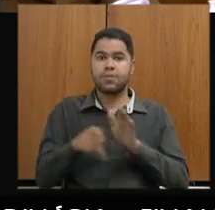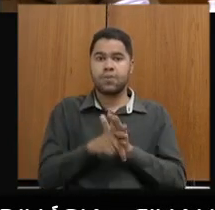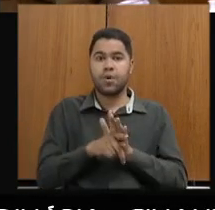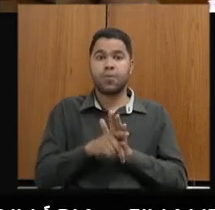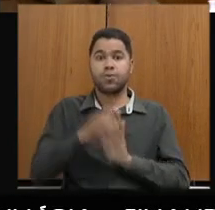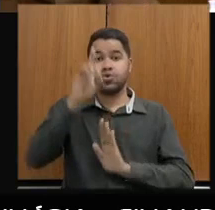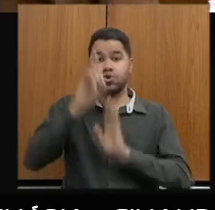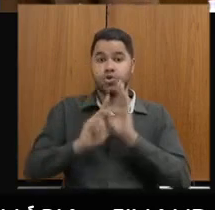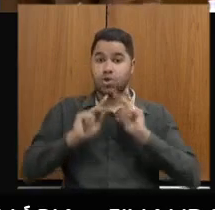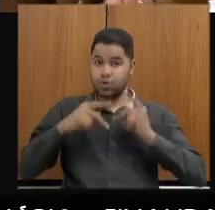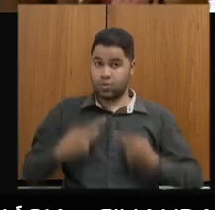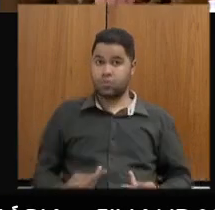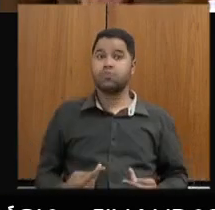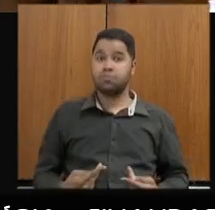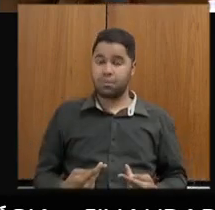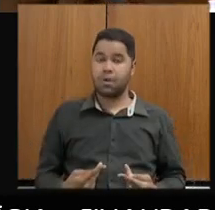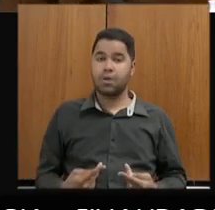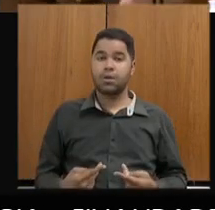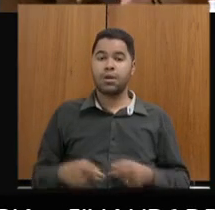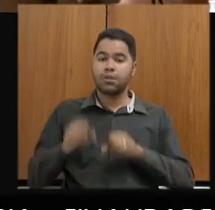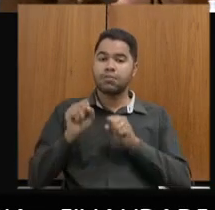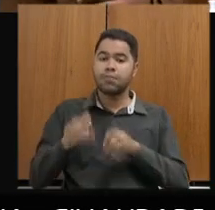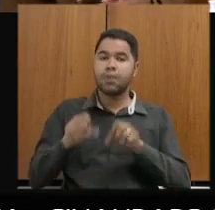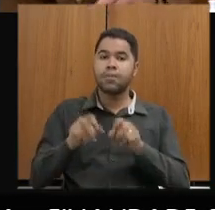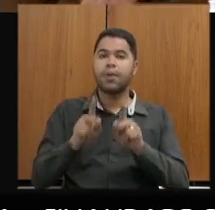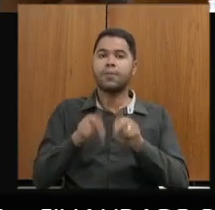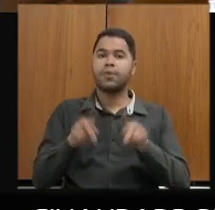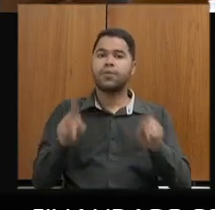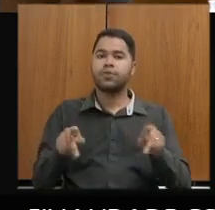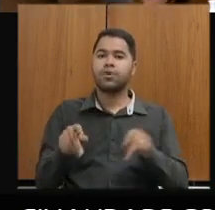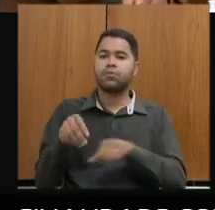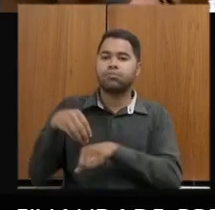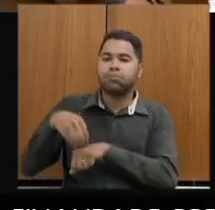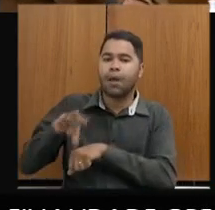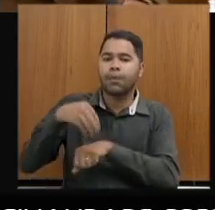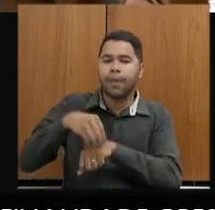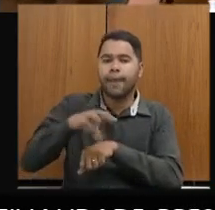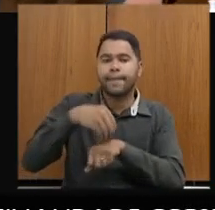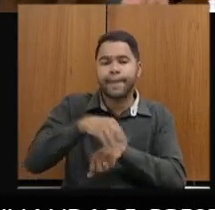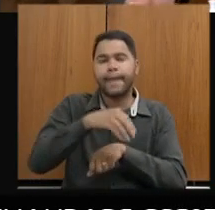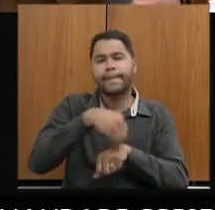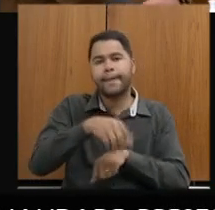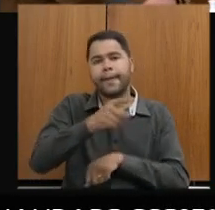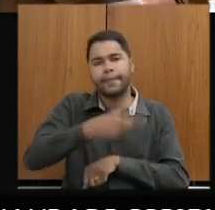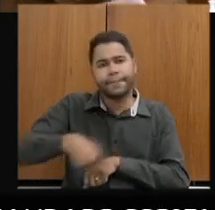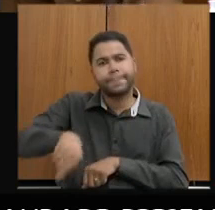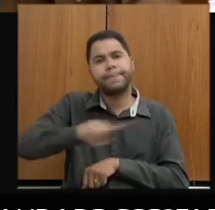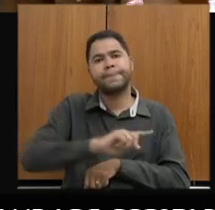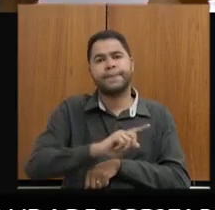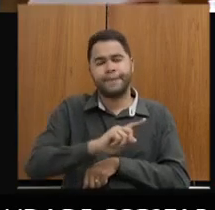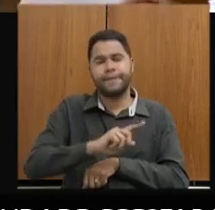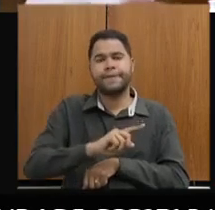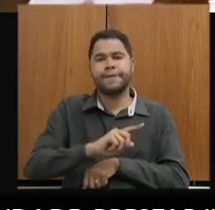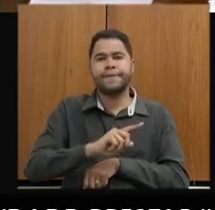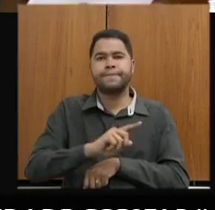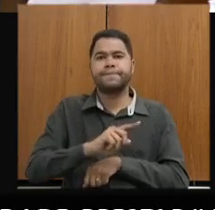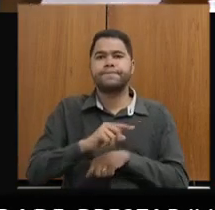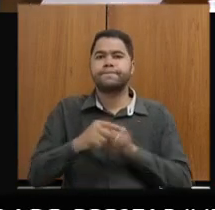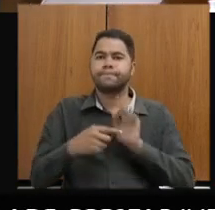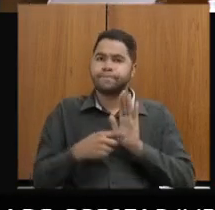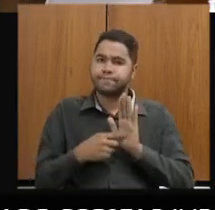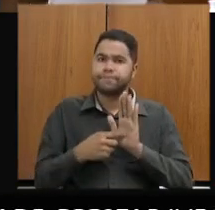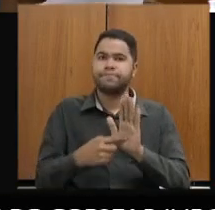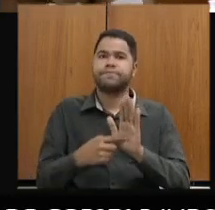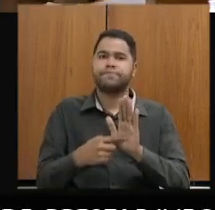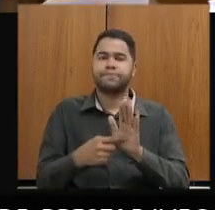de direitos humanos Então esse aqui é o capacitor um professor que ele vai multiplicar esse conhecimento vai passar e vai fazer o refresh